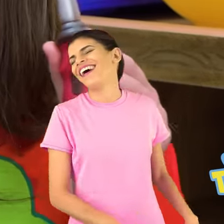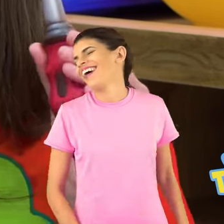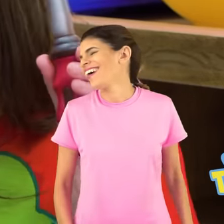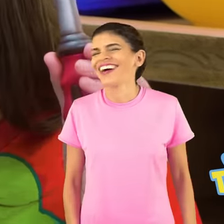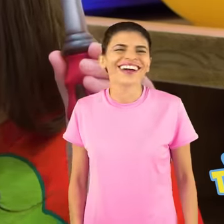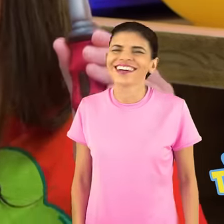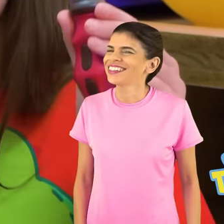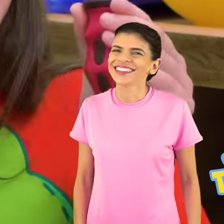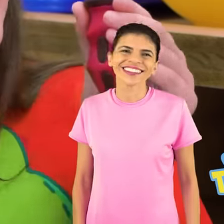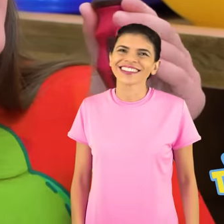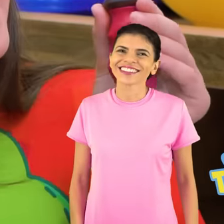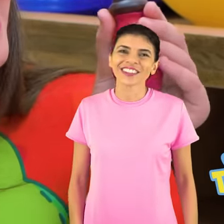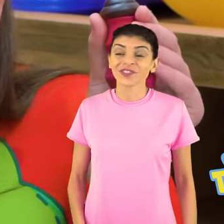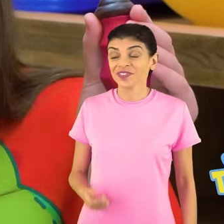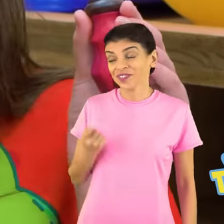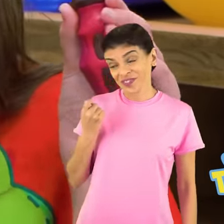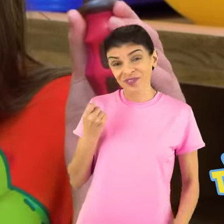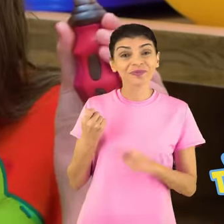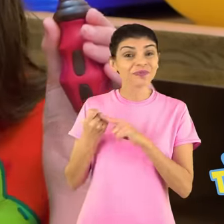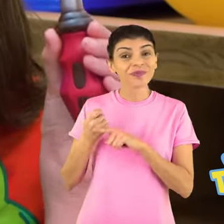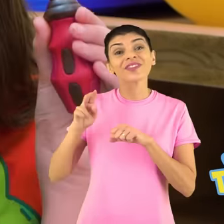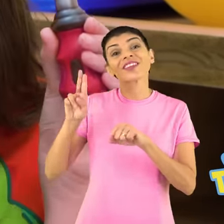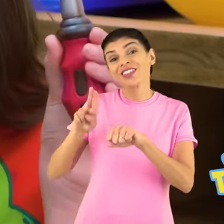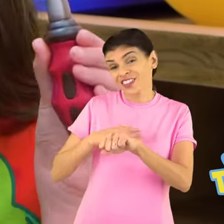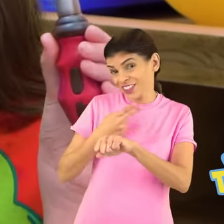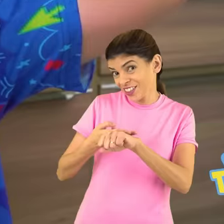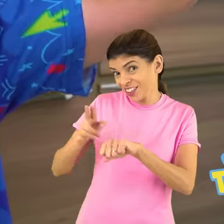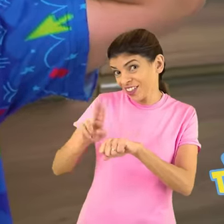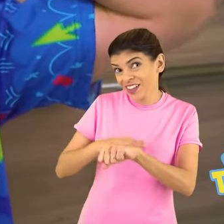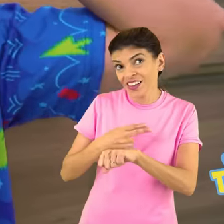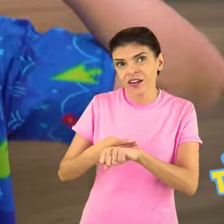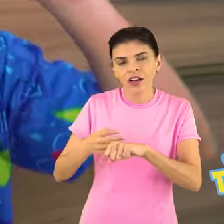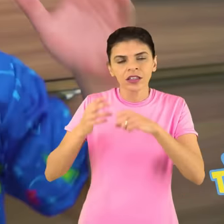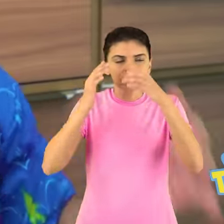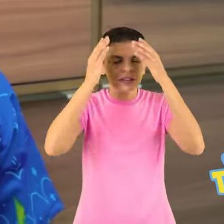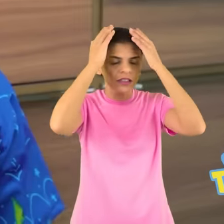Claro que não! Isso aqui é de chocolate!